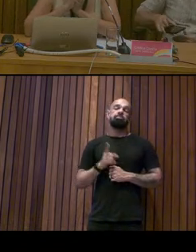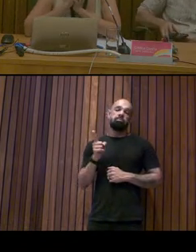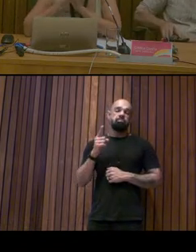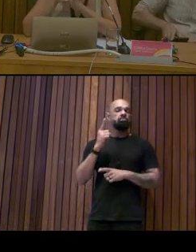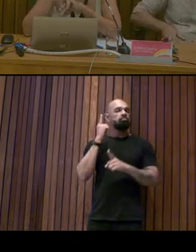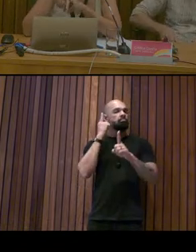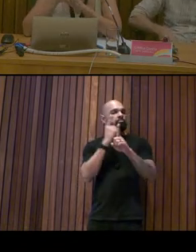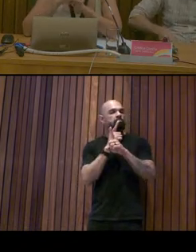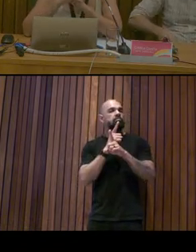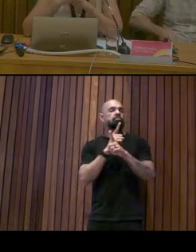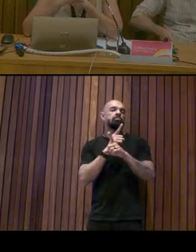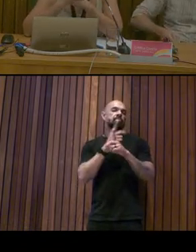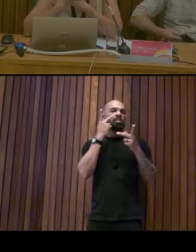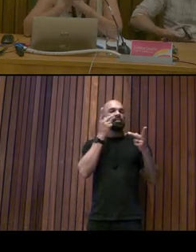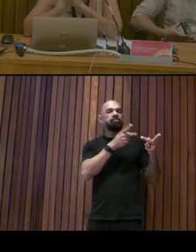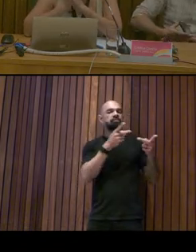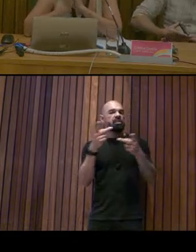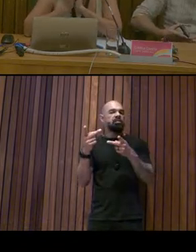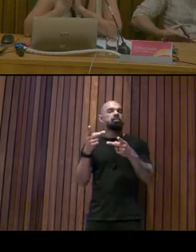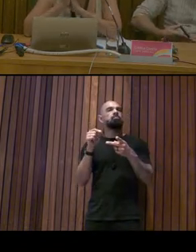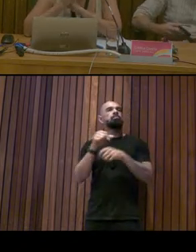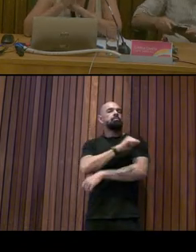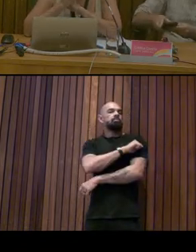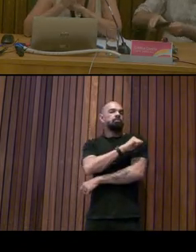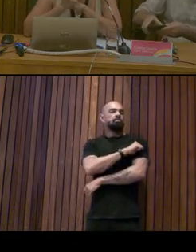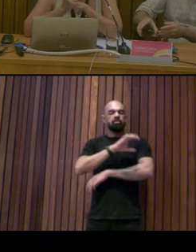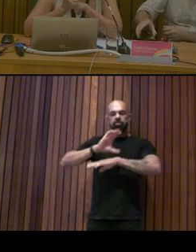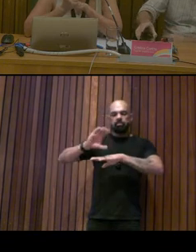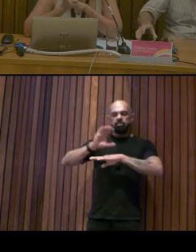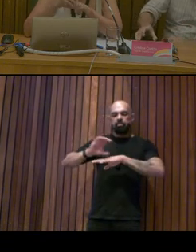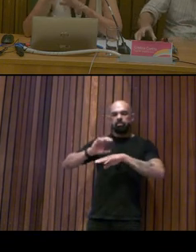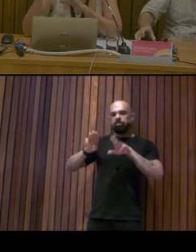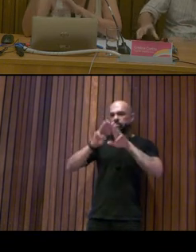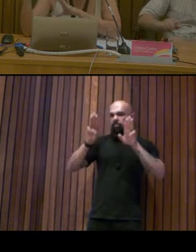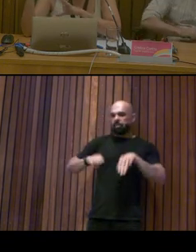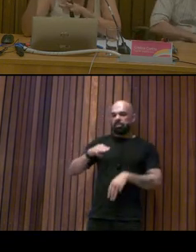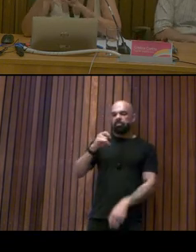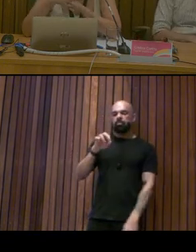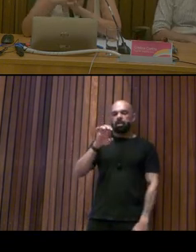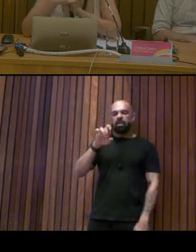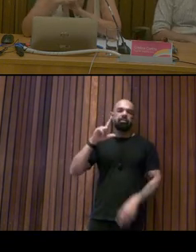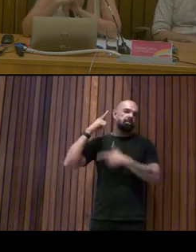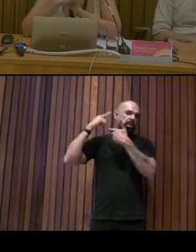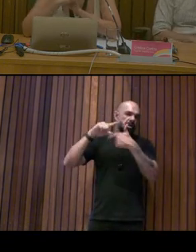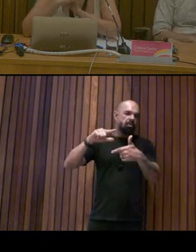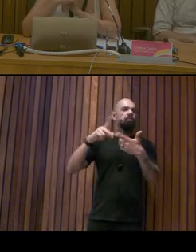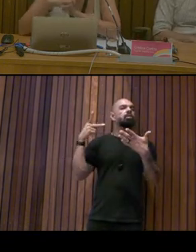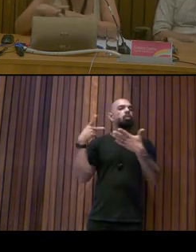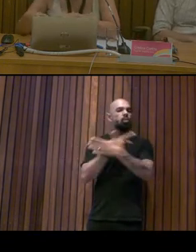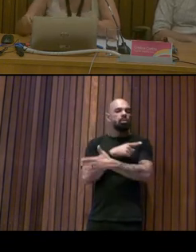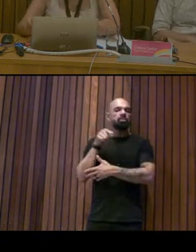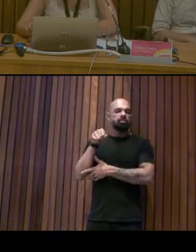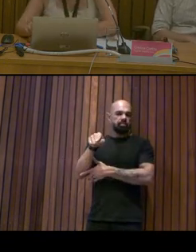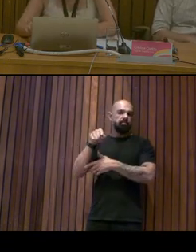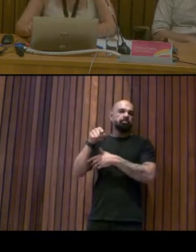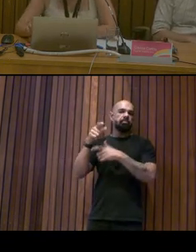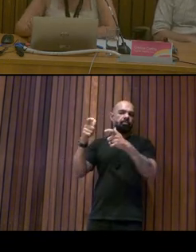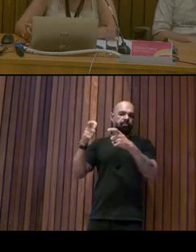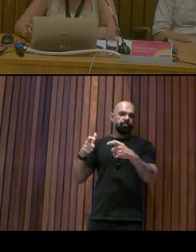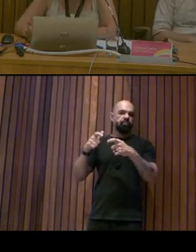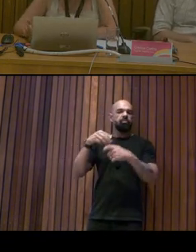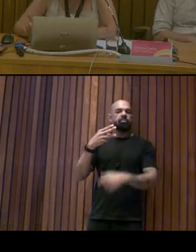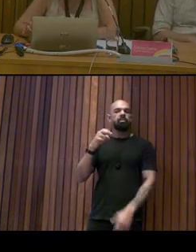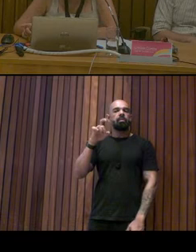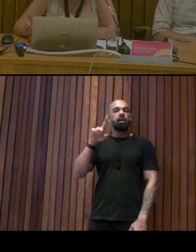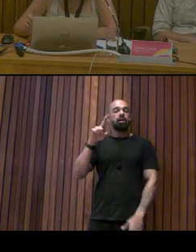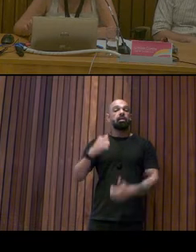identificou a partir de uma visita que a gente fez com os alunos do curso no Museu da Maré, de uma tradição que acontecia na Maré, e ele